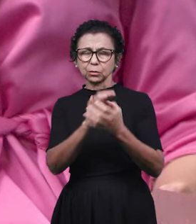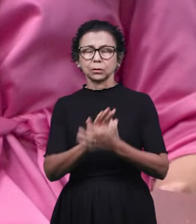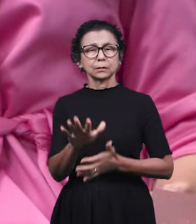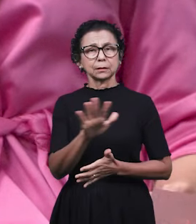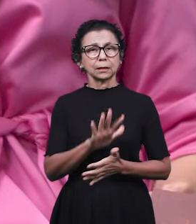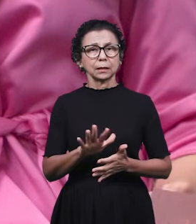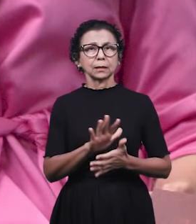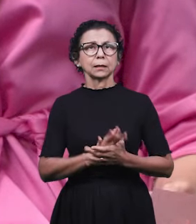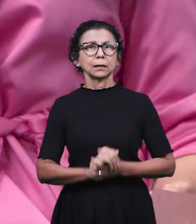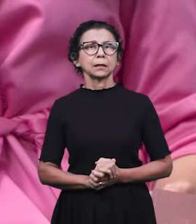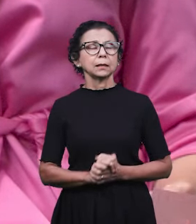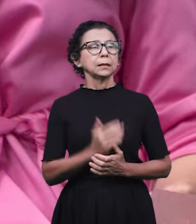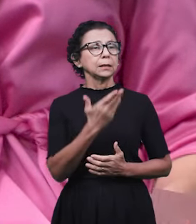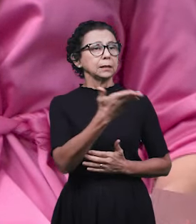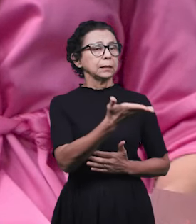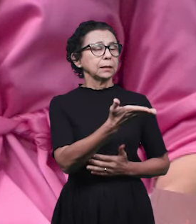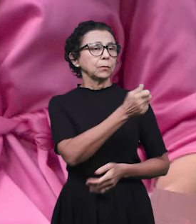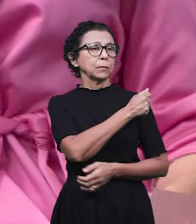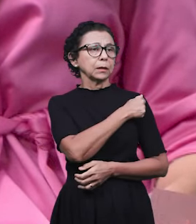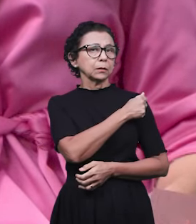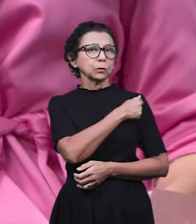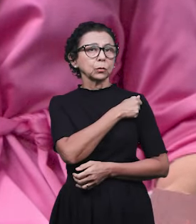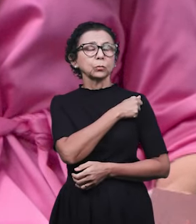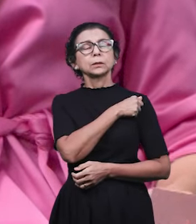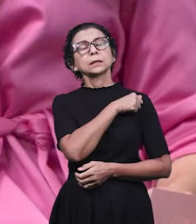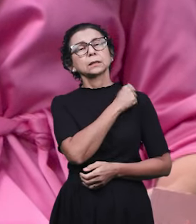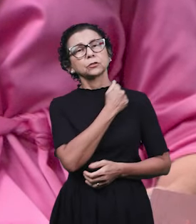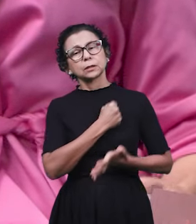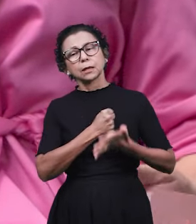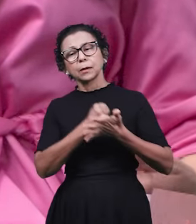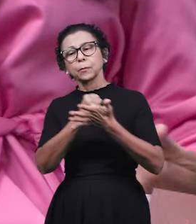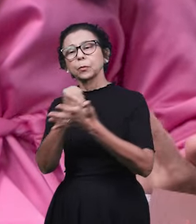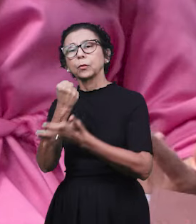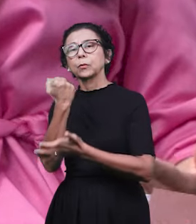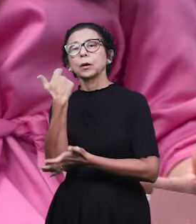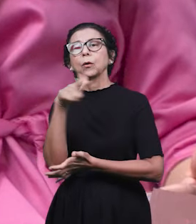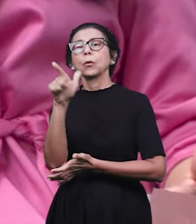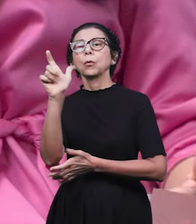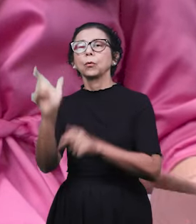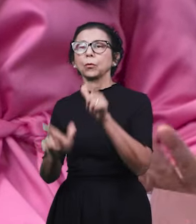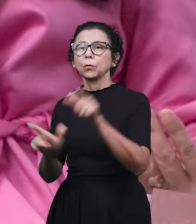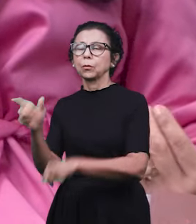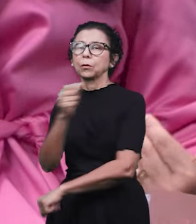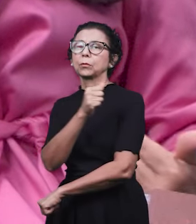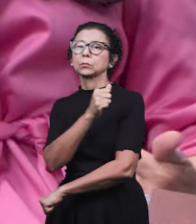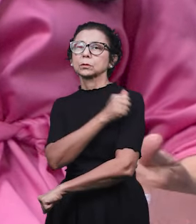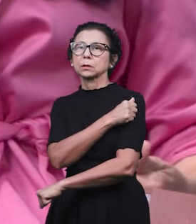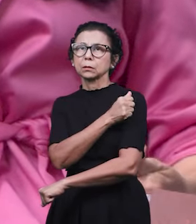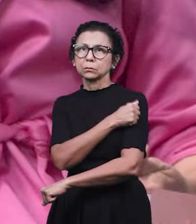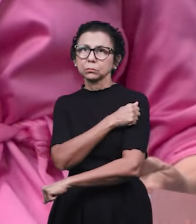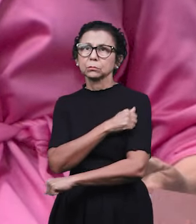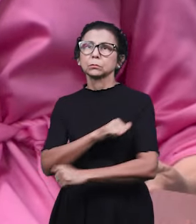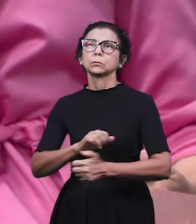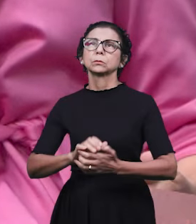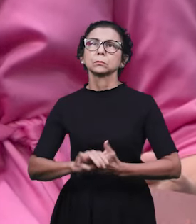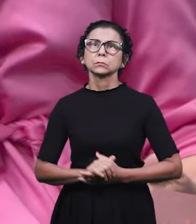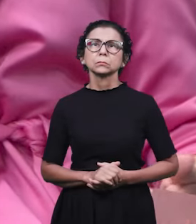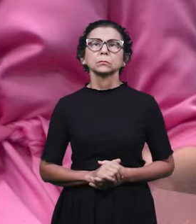já está dando monitoria em Química para outros estudantes. Já no ensino médio tem a oportunidade de fazer